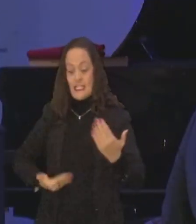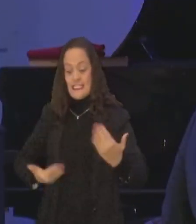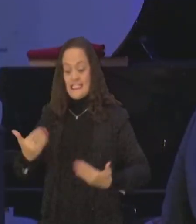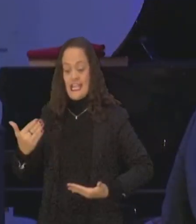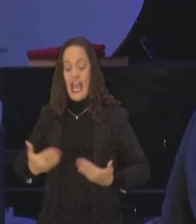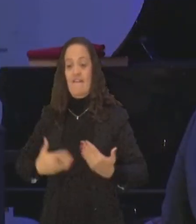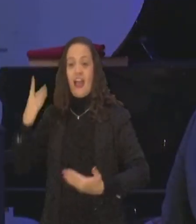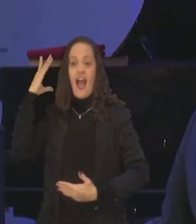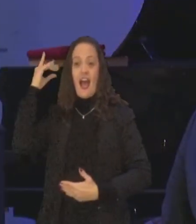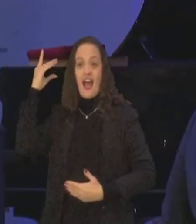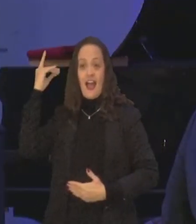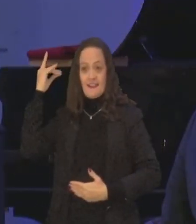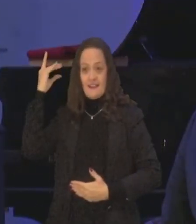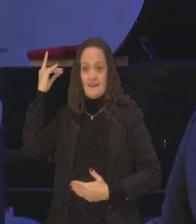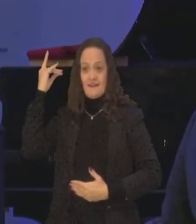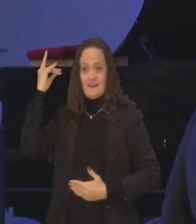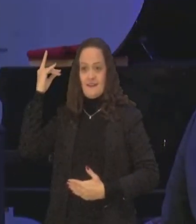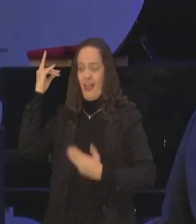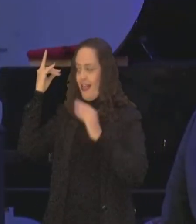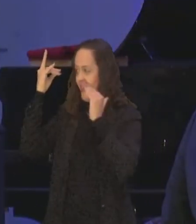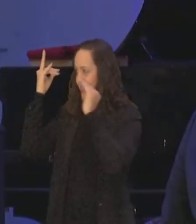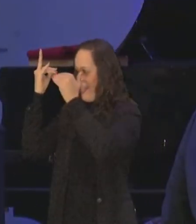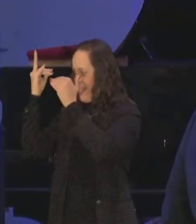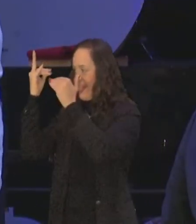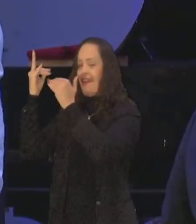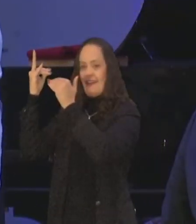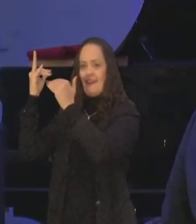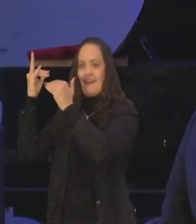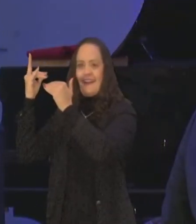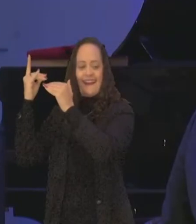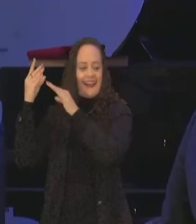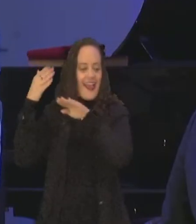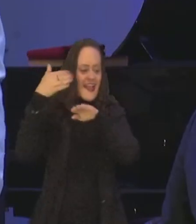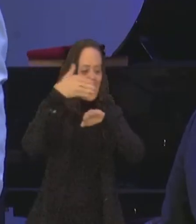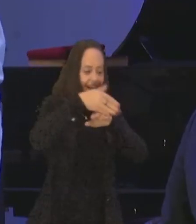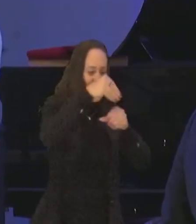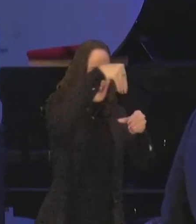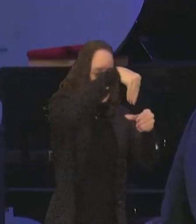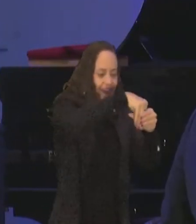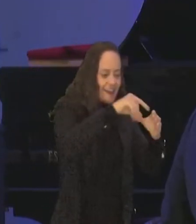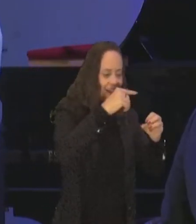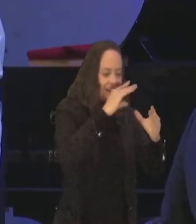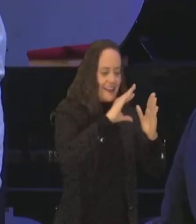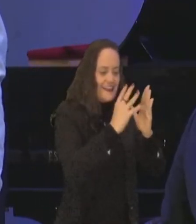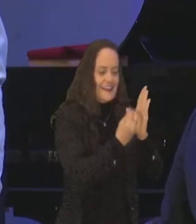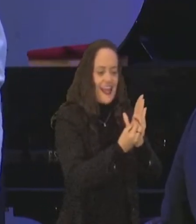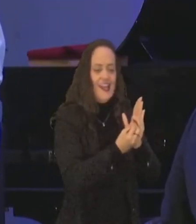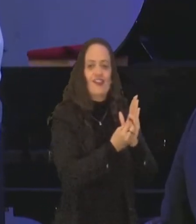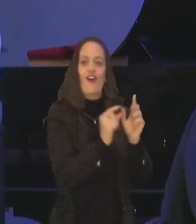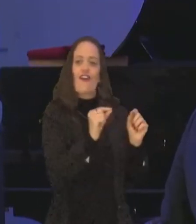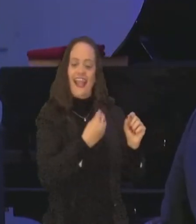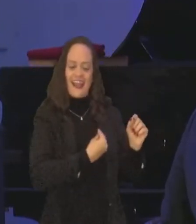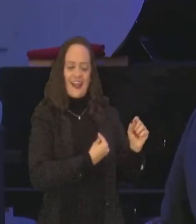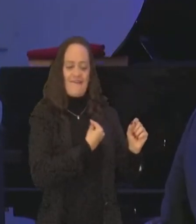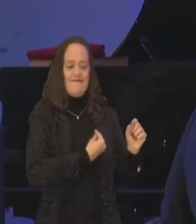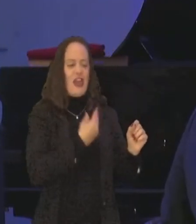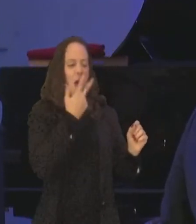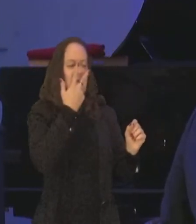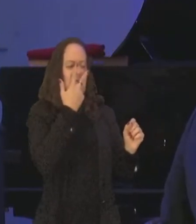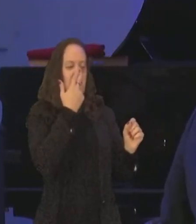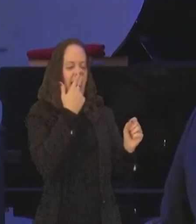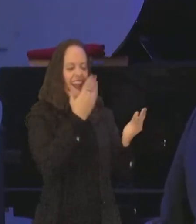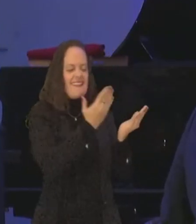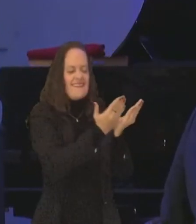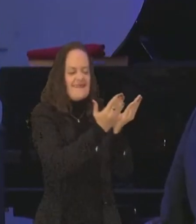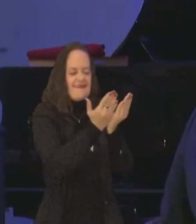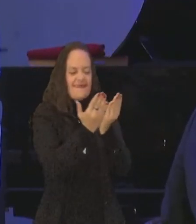na congregação procurando exercer influência enganosa sobre os membros com um estilo de vida incompatível com o